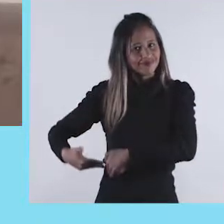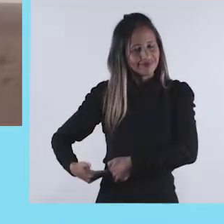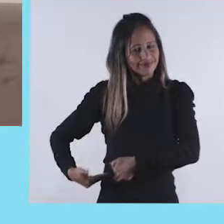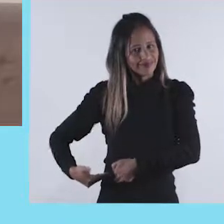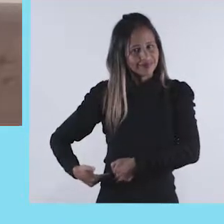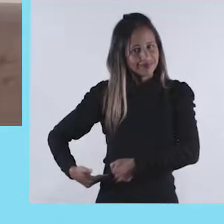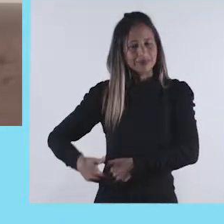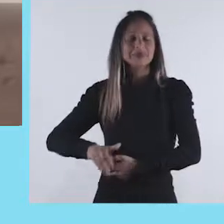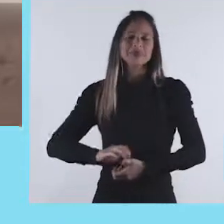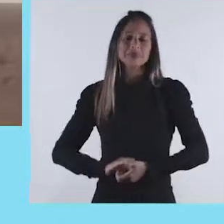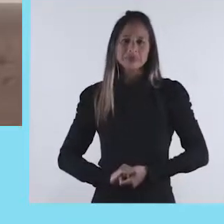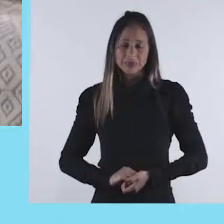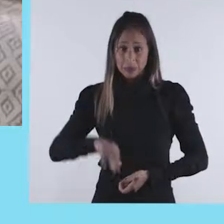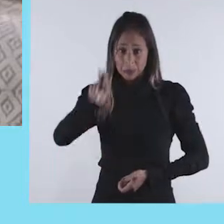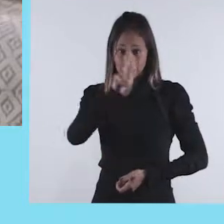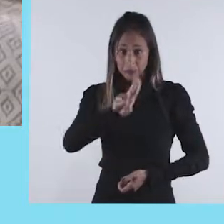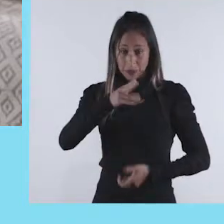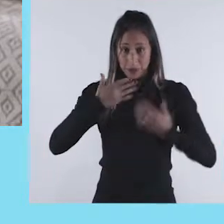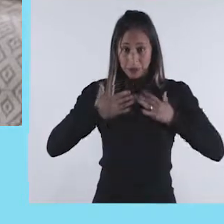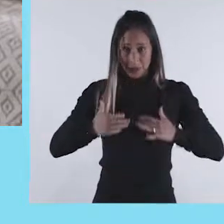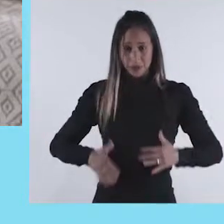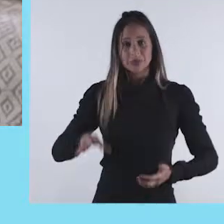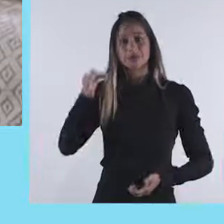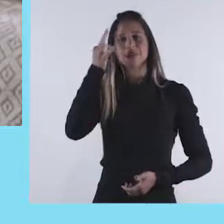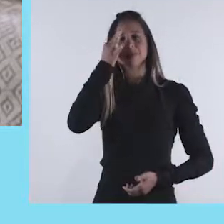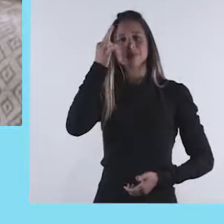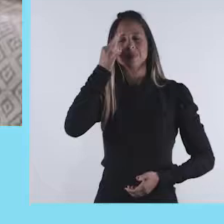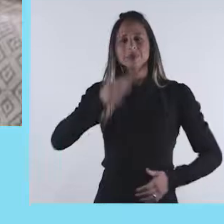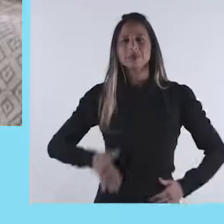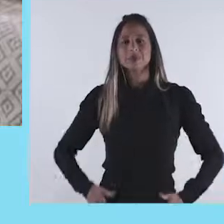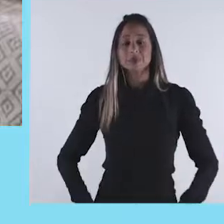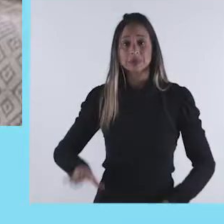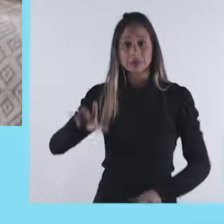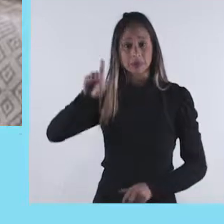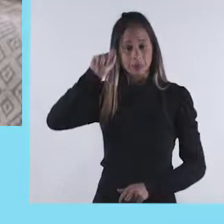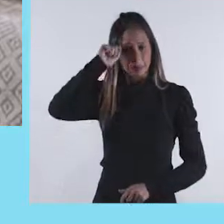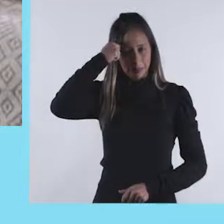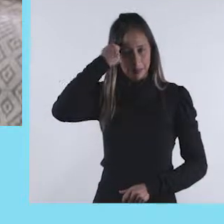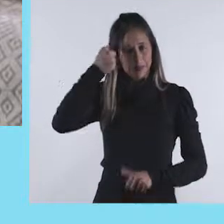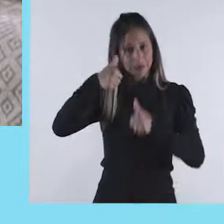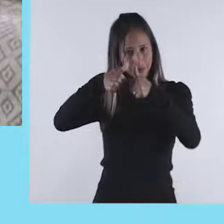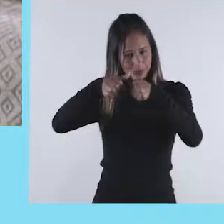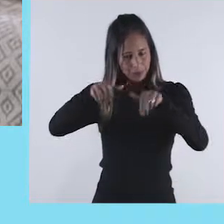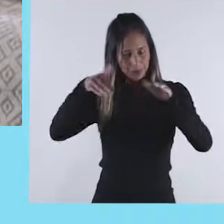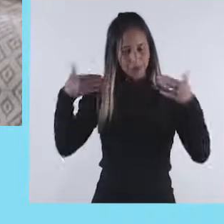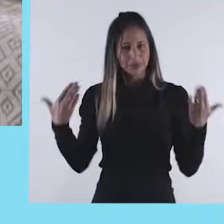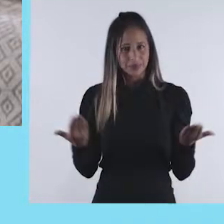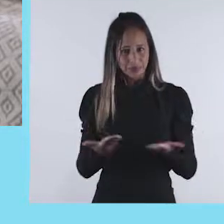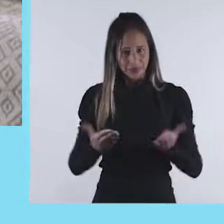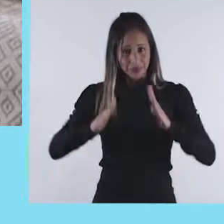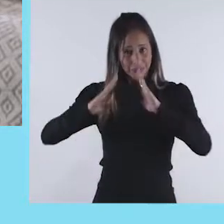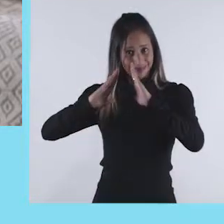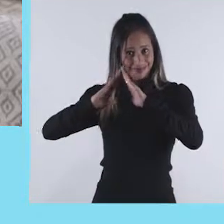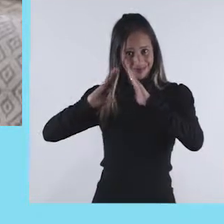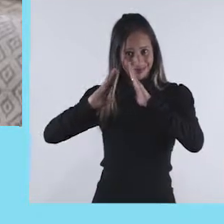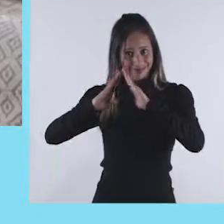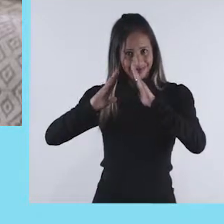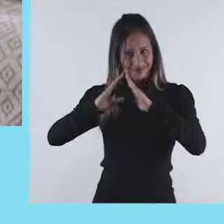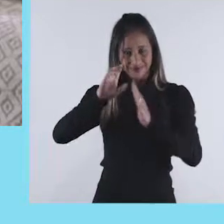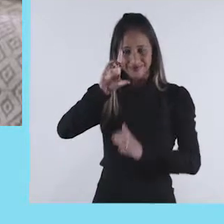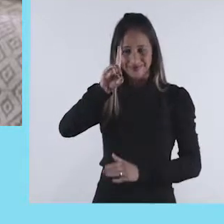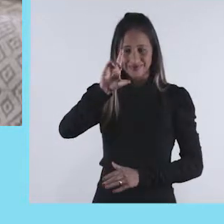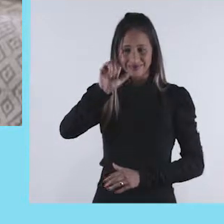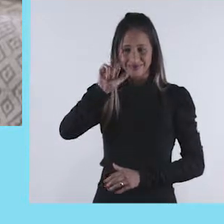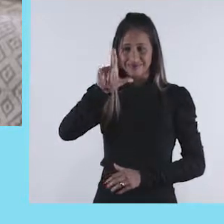cintura. Uso camisa rosa, calça preta e estou hoje aqui na casa da Dalva